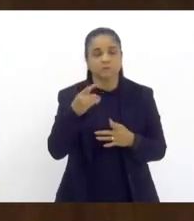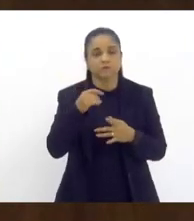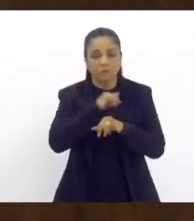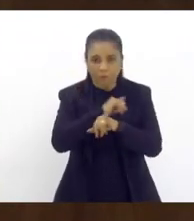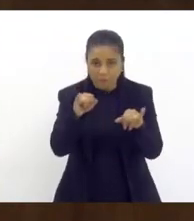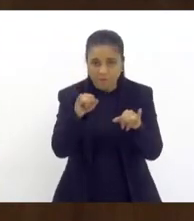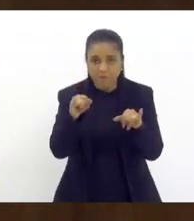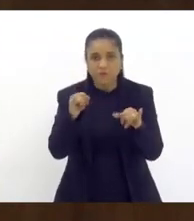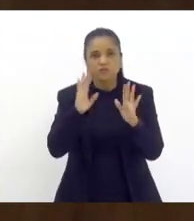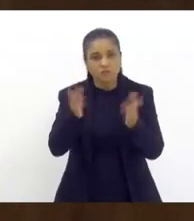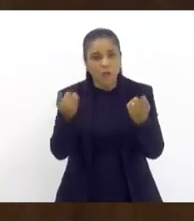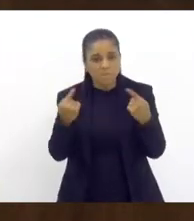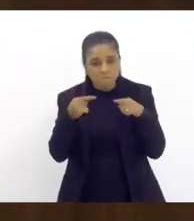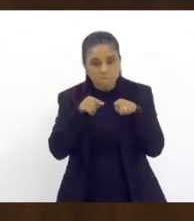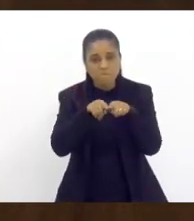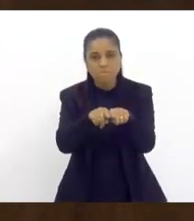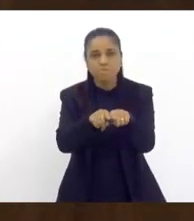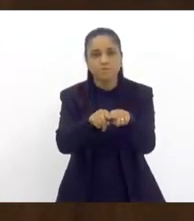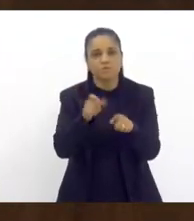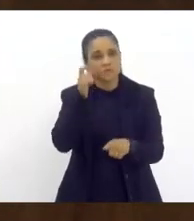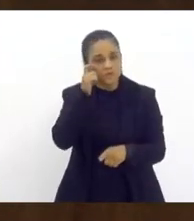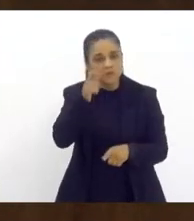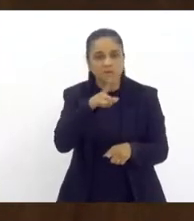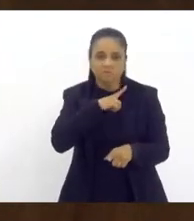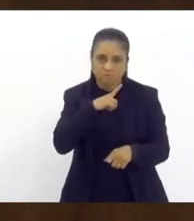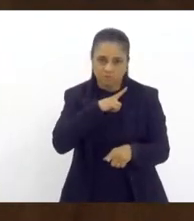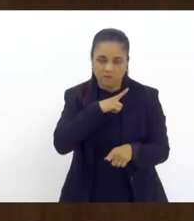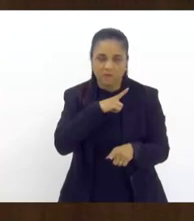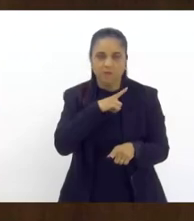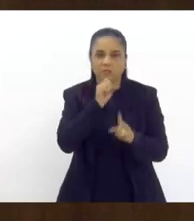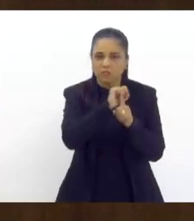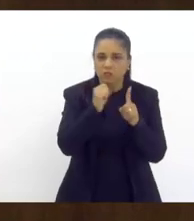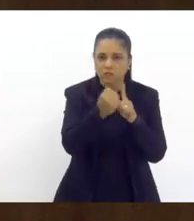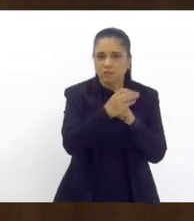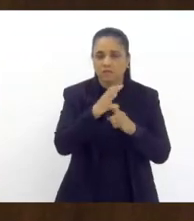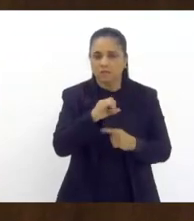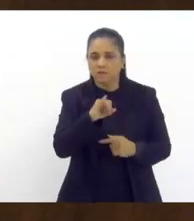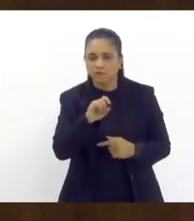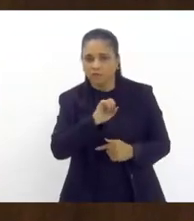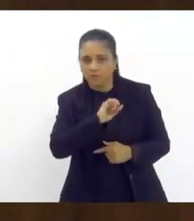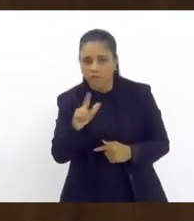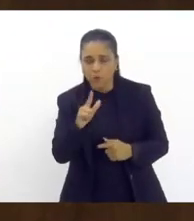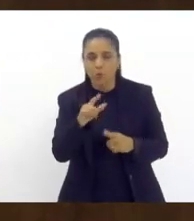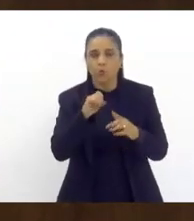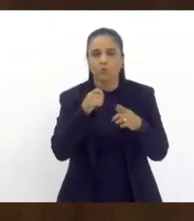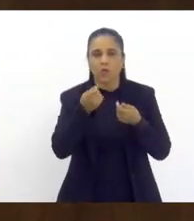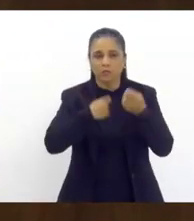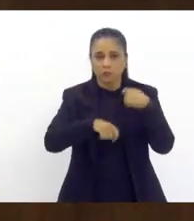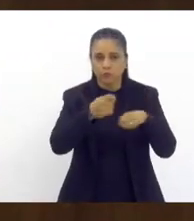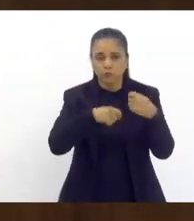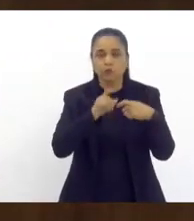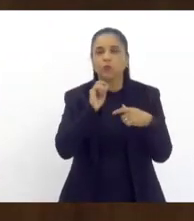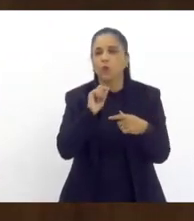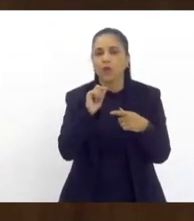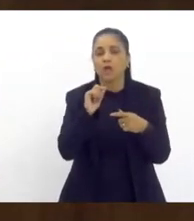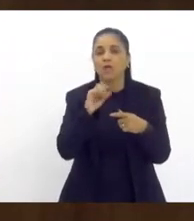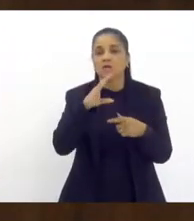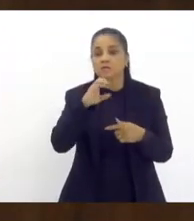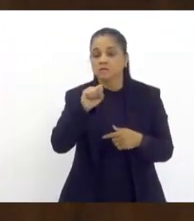parceiros interessados da sociedade civil, da indústria, do comércio, que é o selo amigo da mulher,